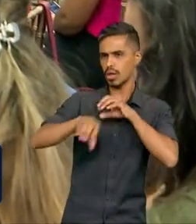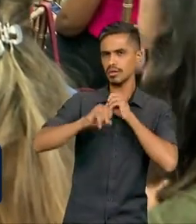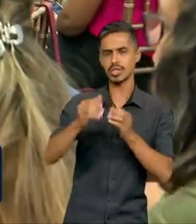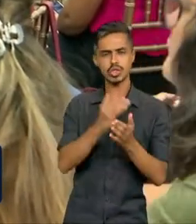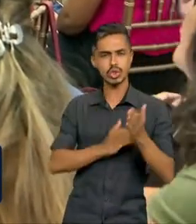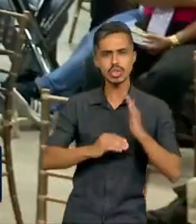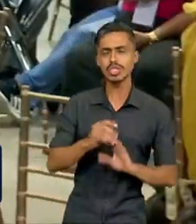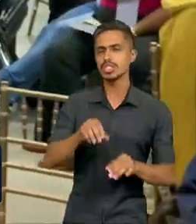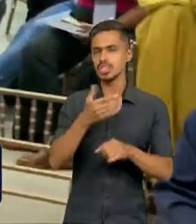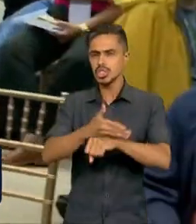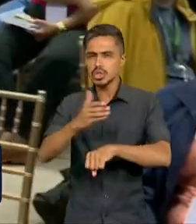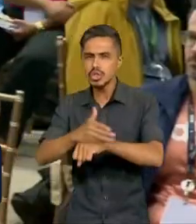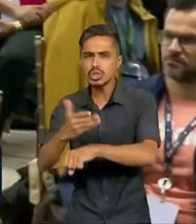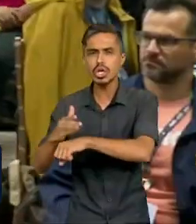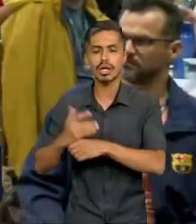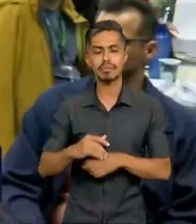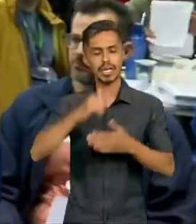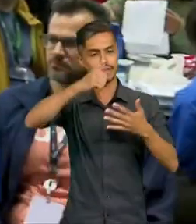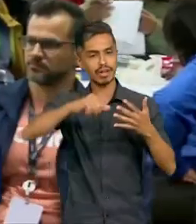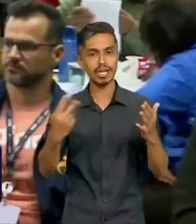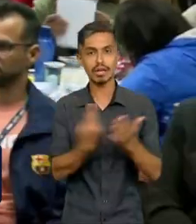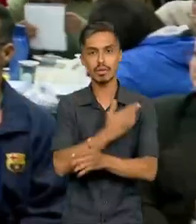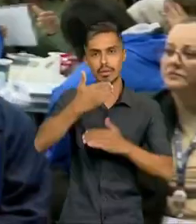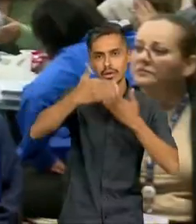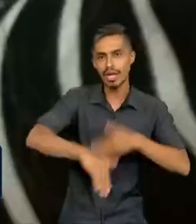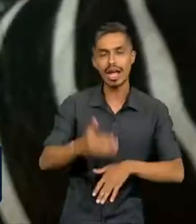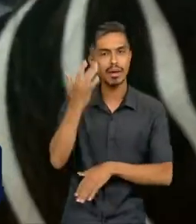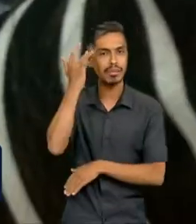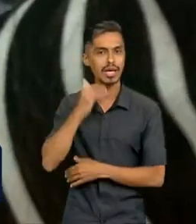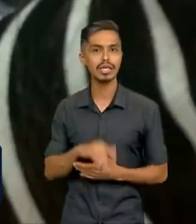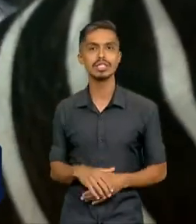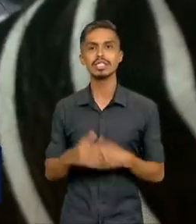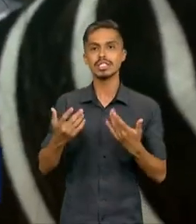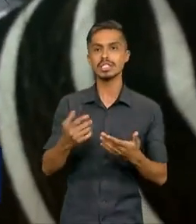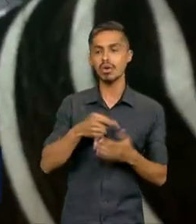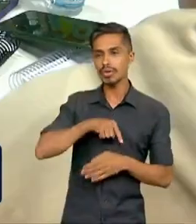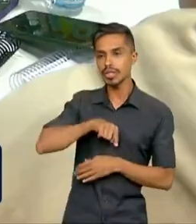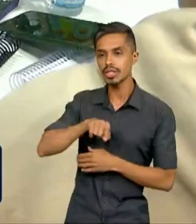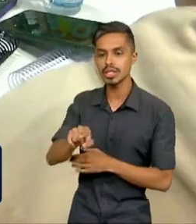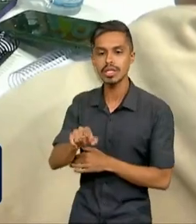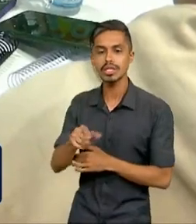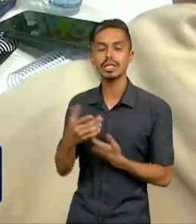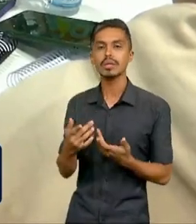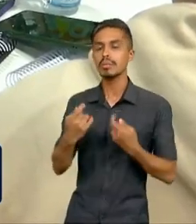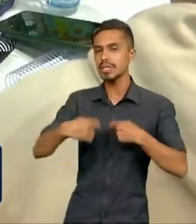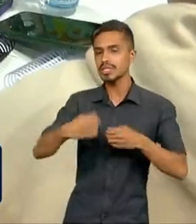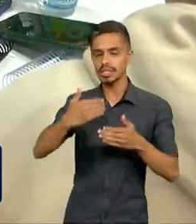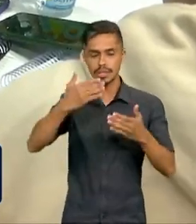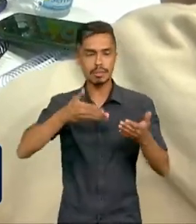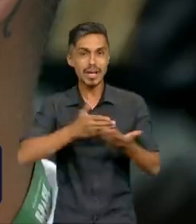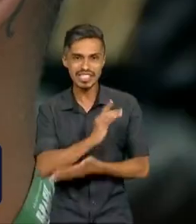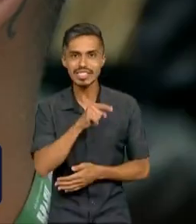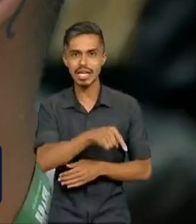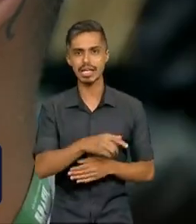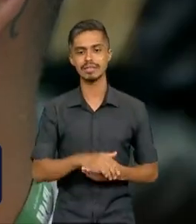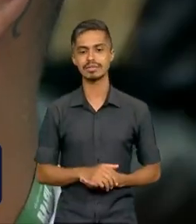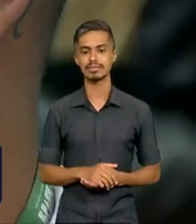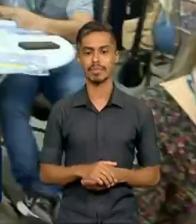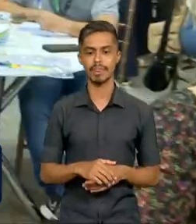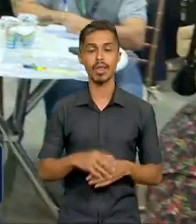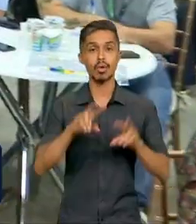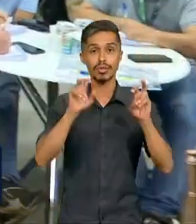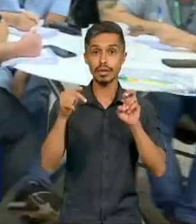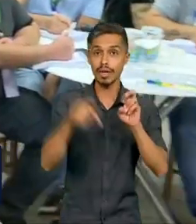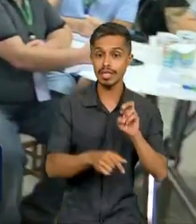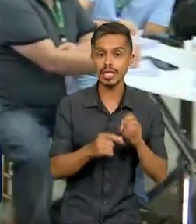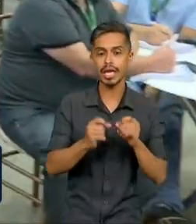de preparação para a avaliação que será aplicada amanhã. Para ingressar no programa, eles precisam passar por esta prova. O assunto aqui